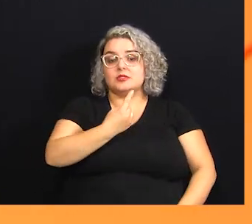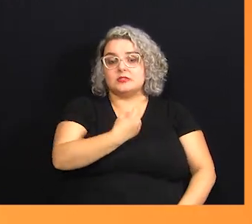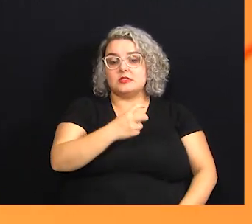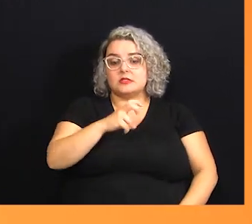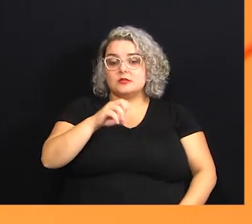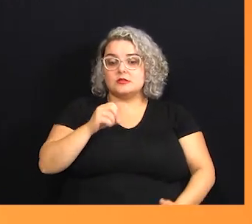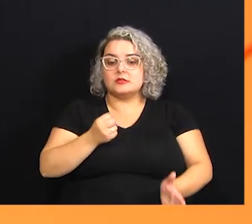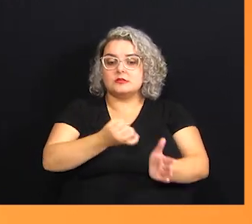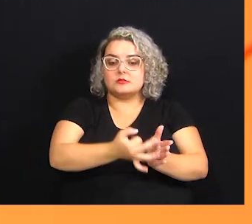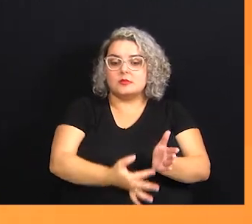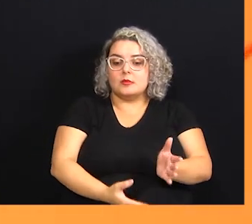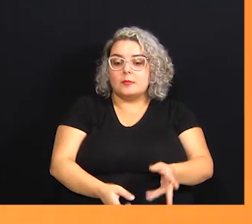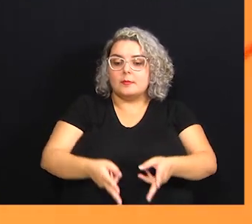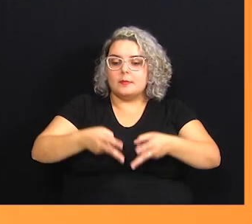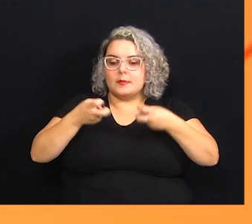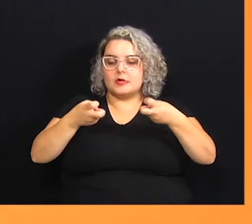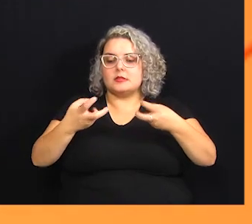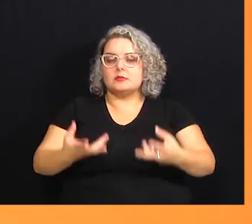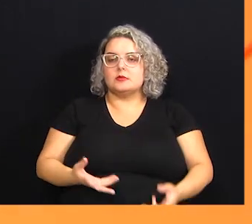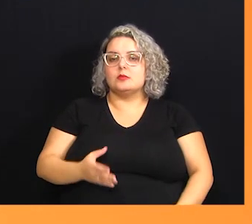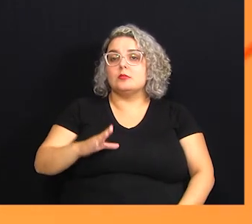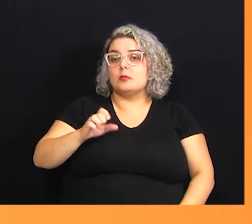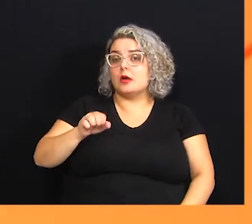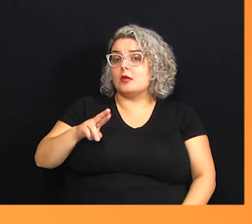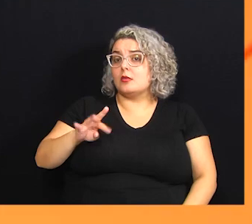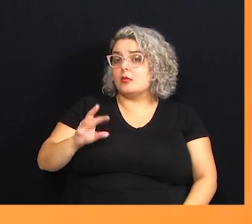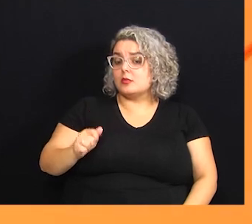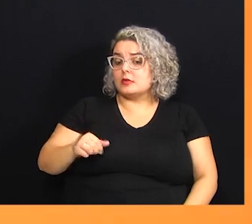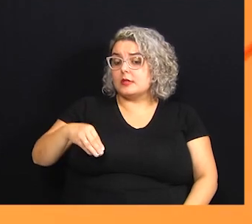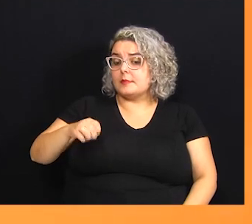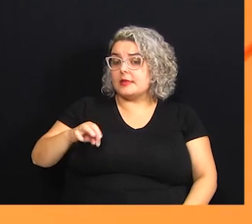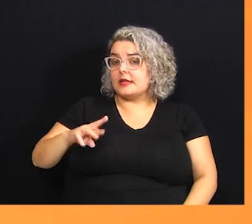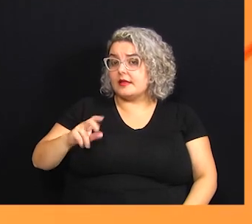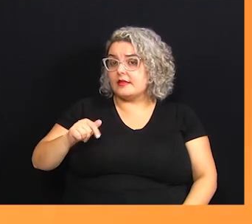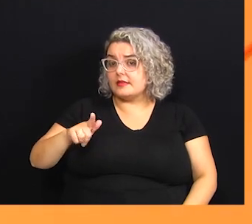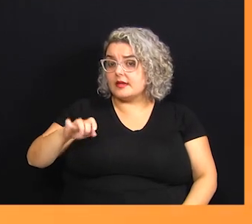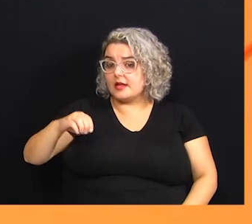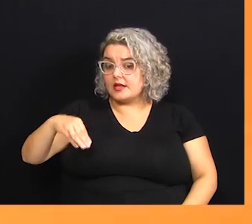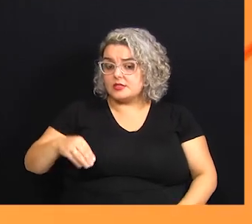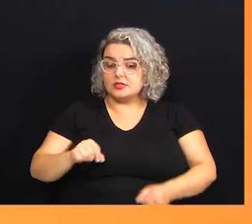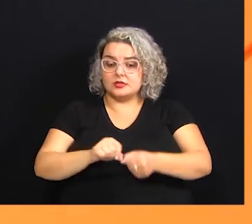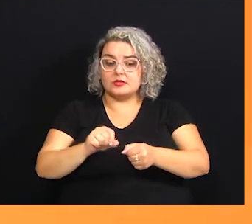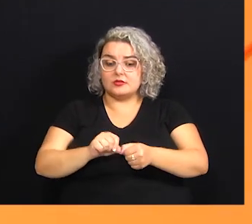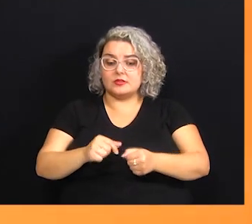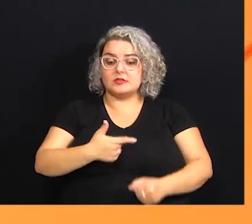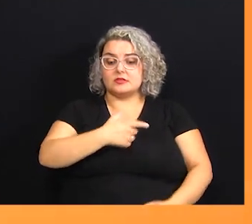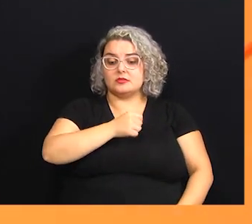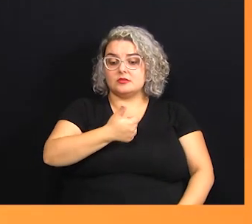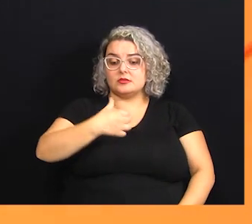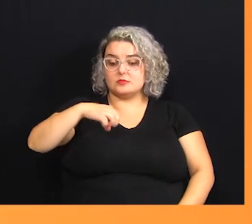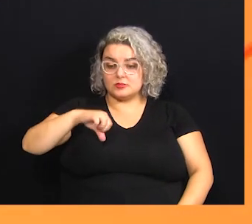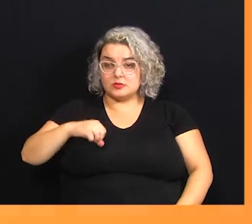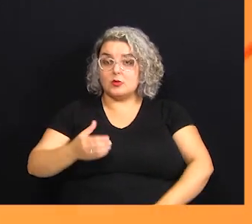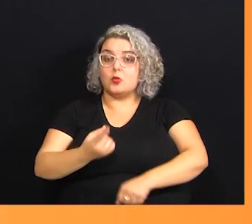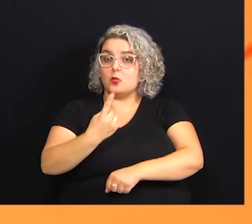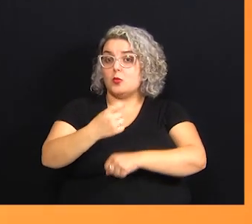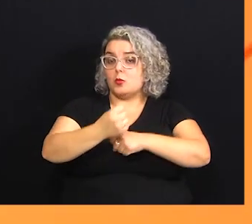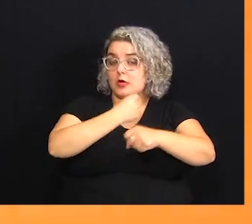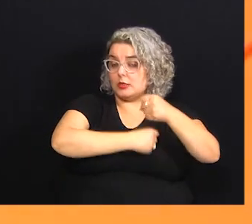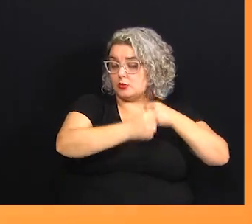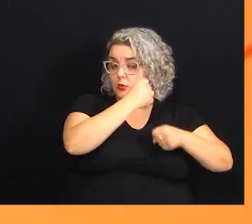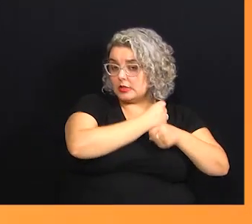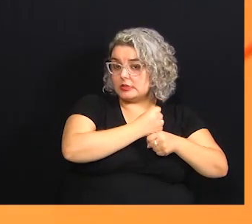meu livro, eu percebi o gatilho inicial, que foi um curta-metragem que eu fiz na escola em 2019, então um ano antes do meu acidente. Que